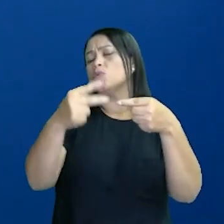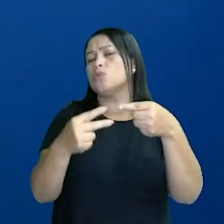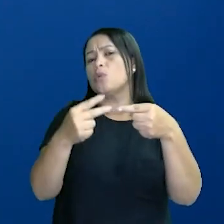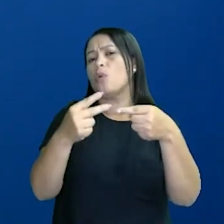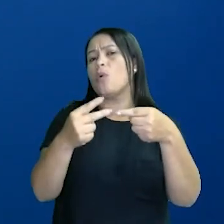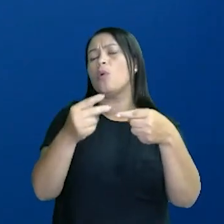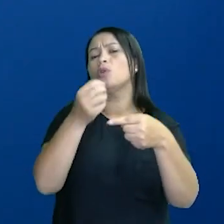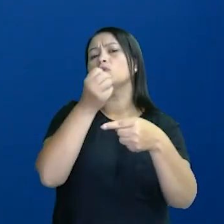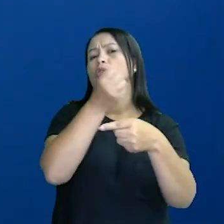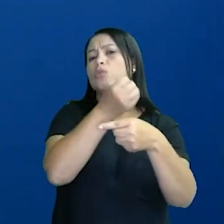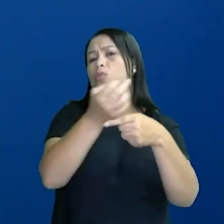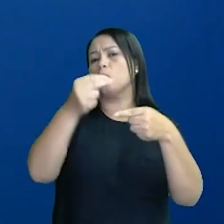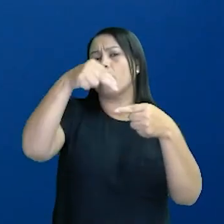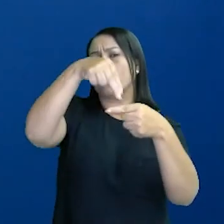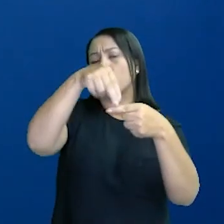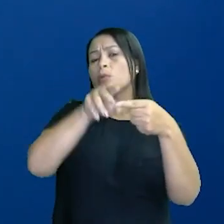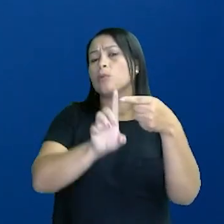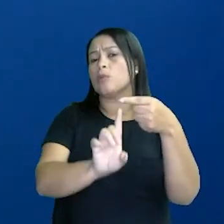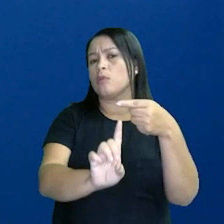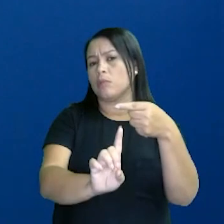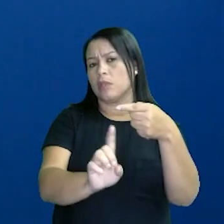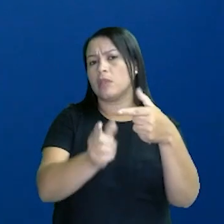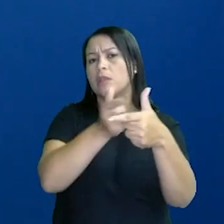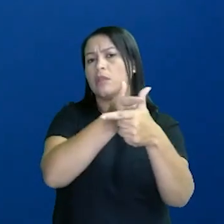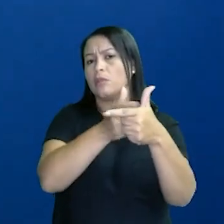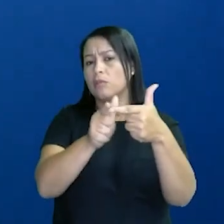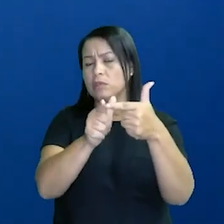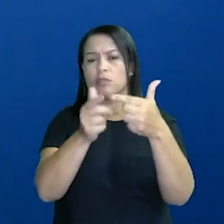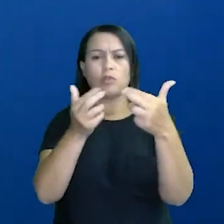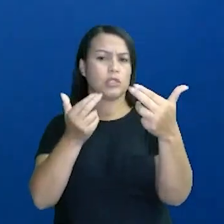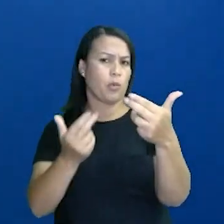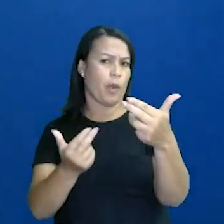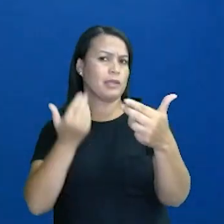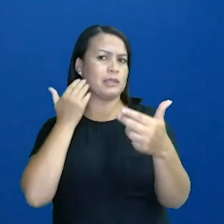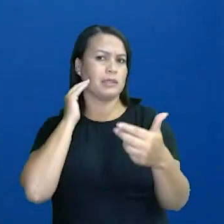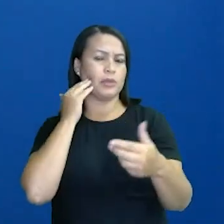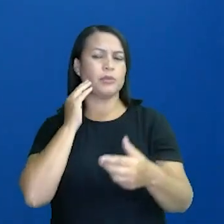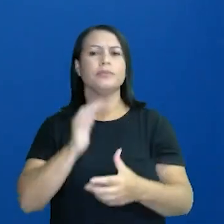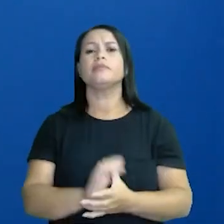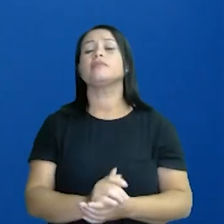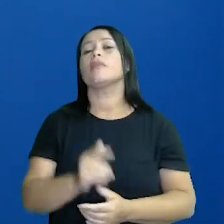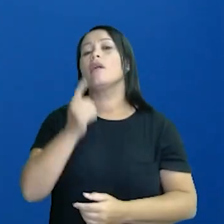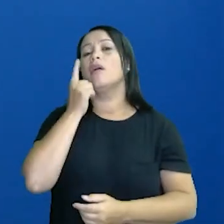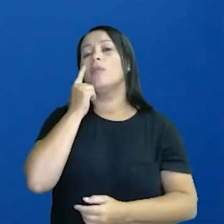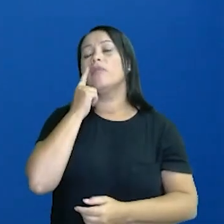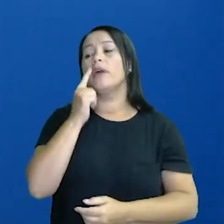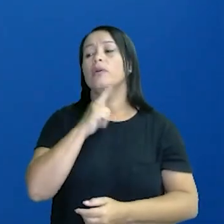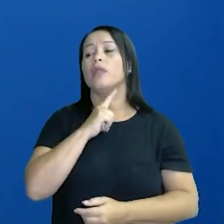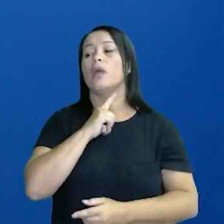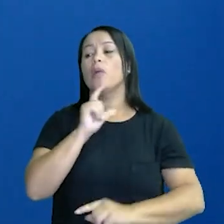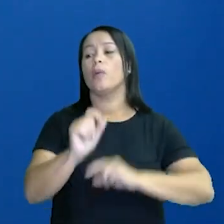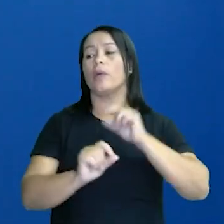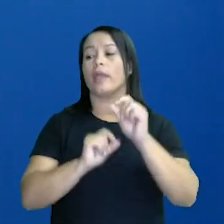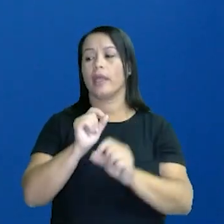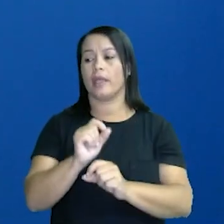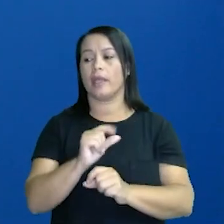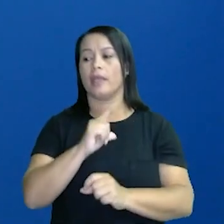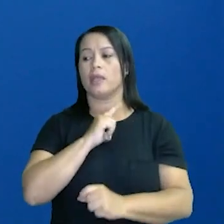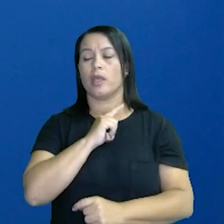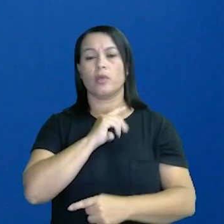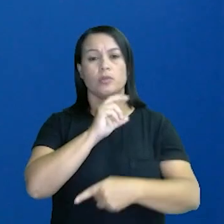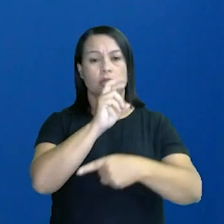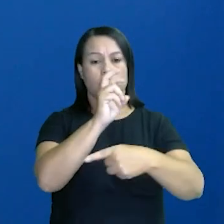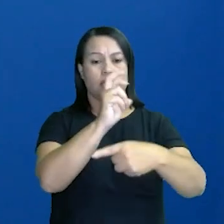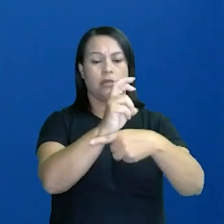comum, tanto o numerador como o denominador, tá certo? Então, aqui eu tenho o seguinte, ó. Aqui eu